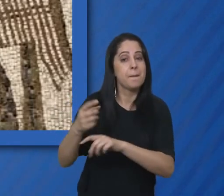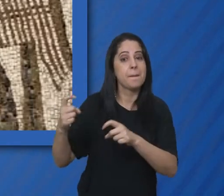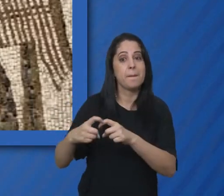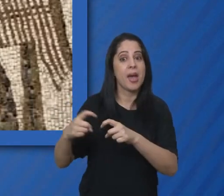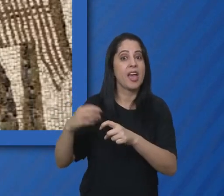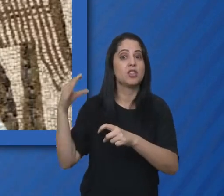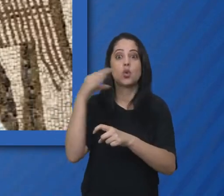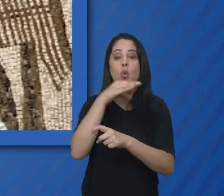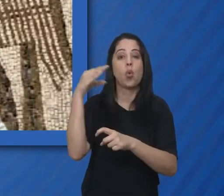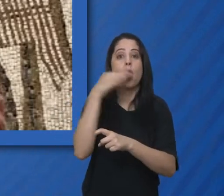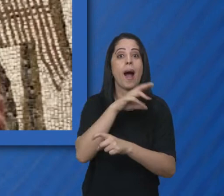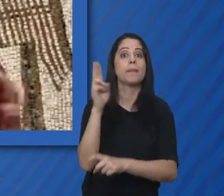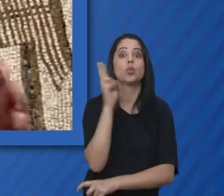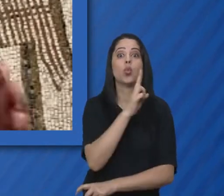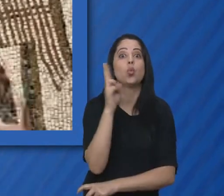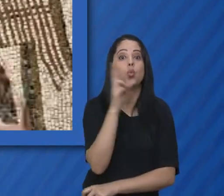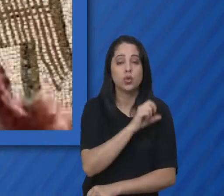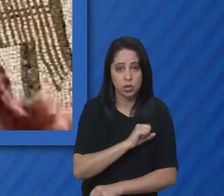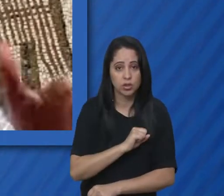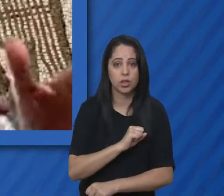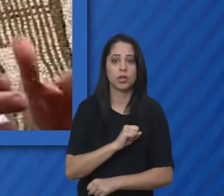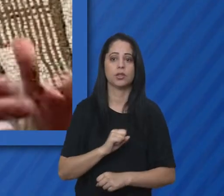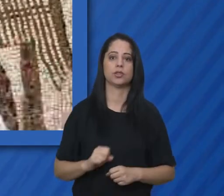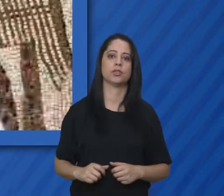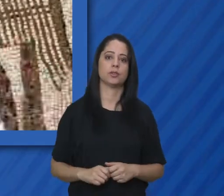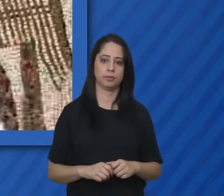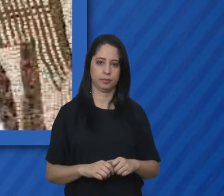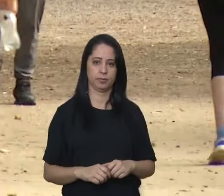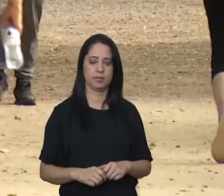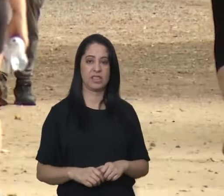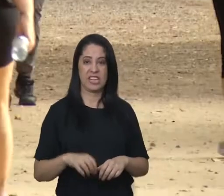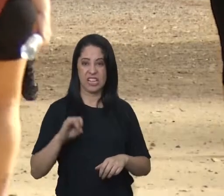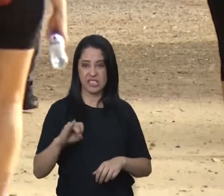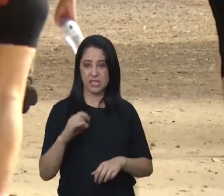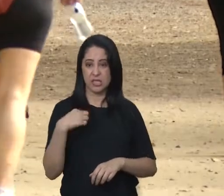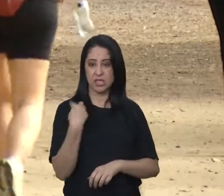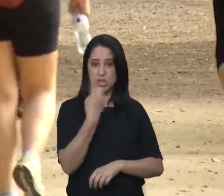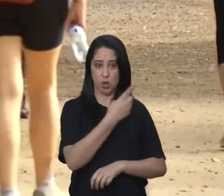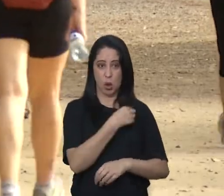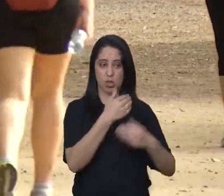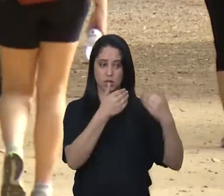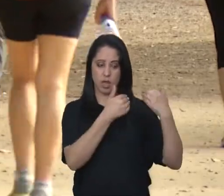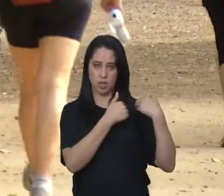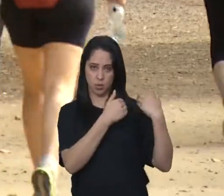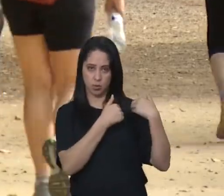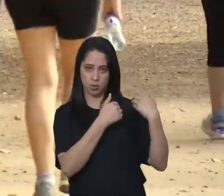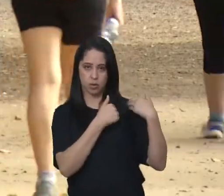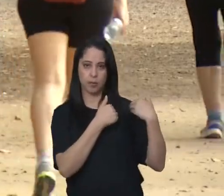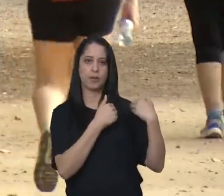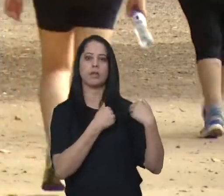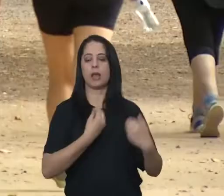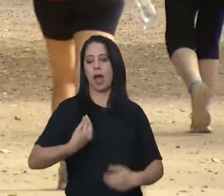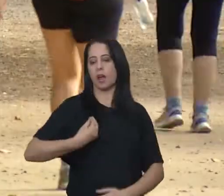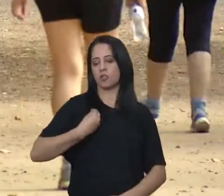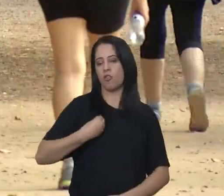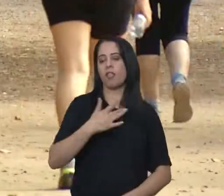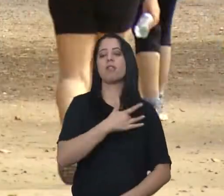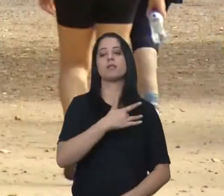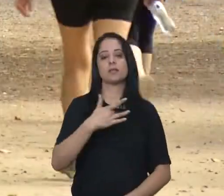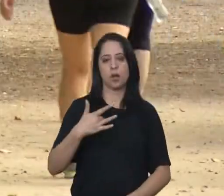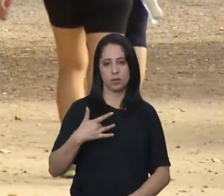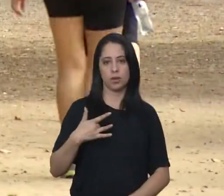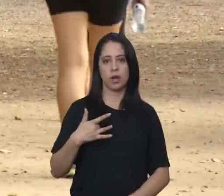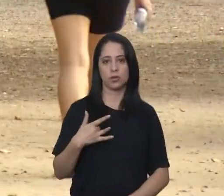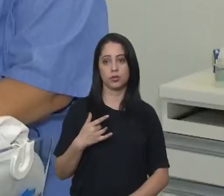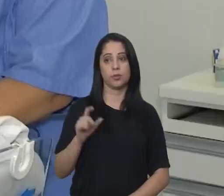deve procurar assistência médica no local mais próximo. Enquanto cada um de nós precisa assumir o compromisso de ter uma vida